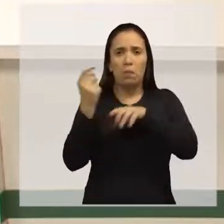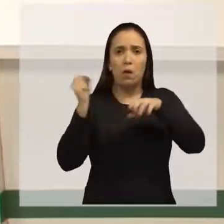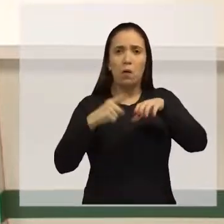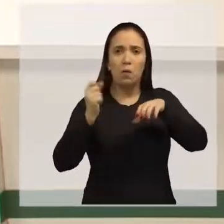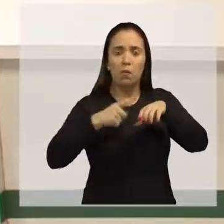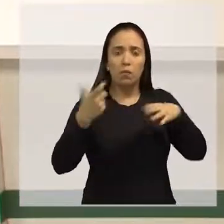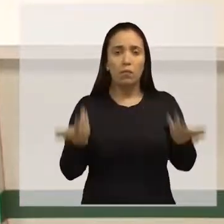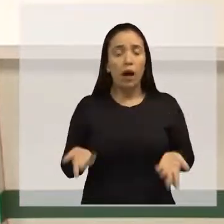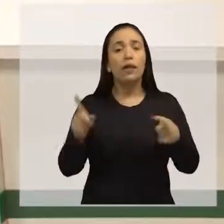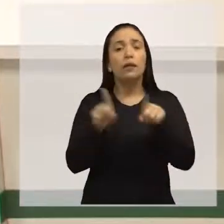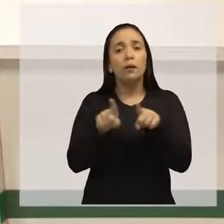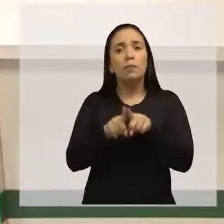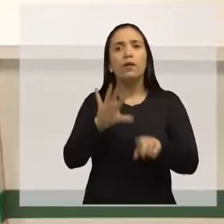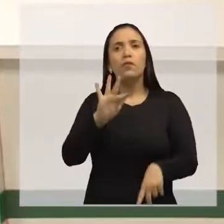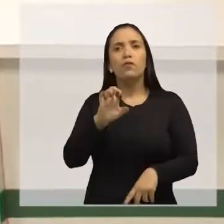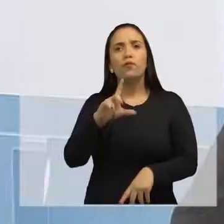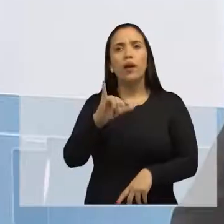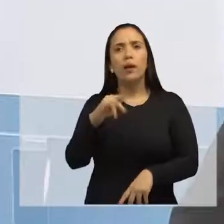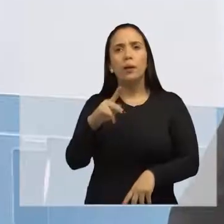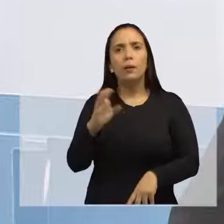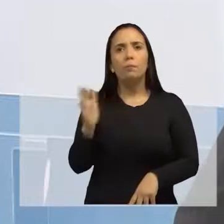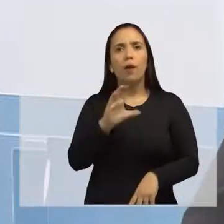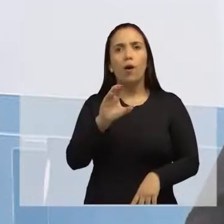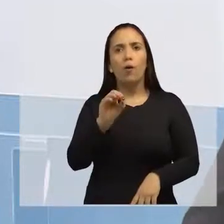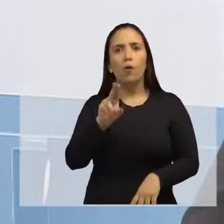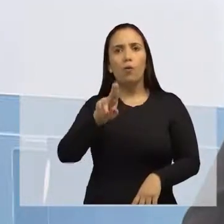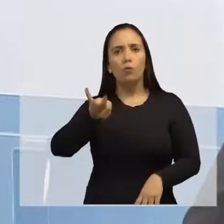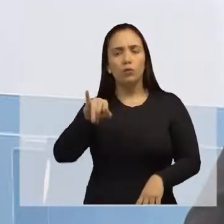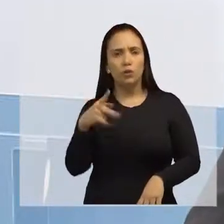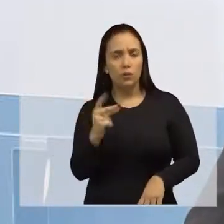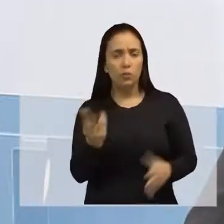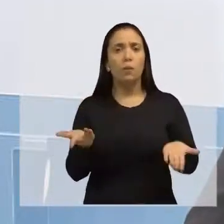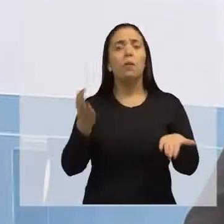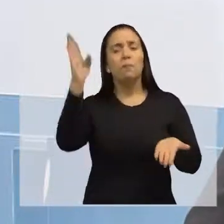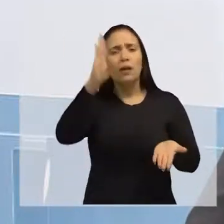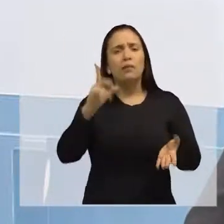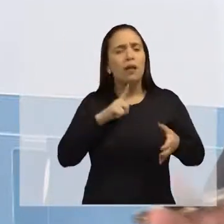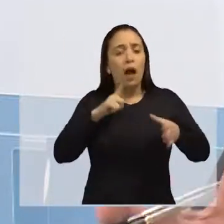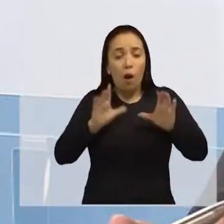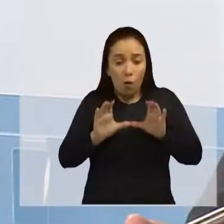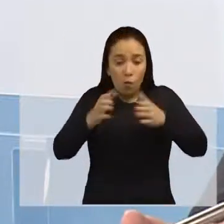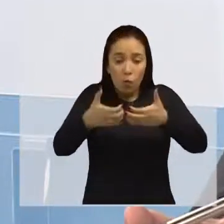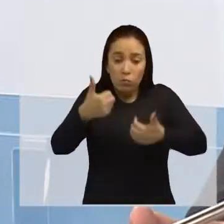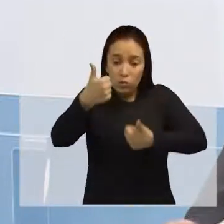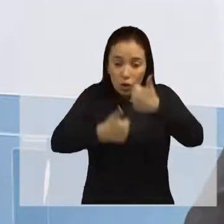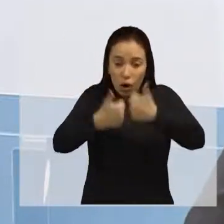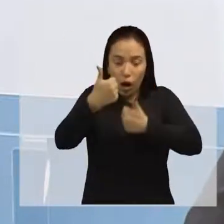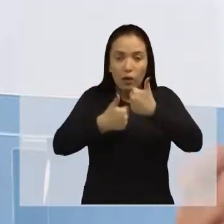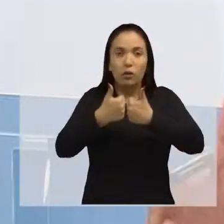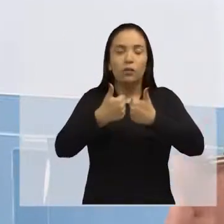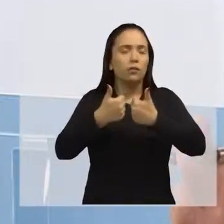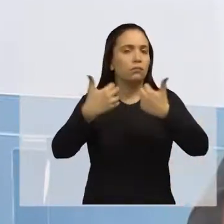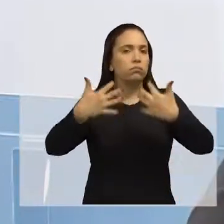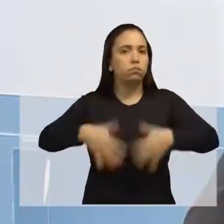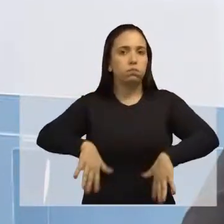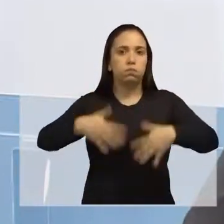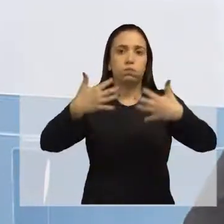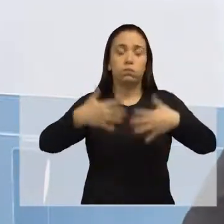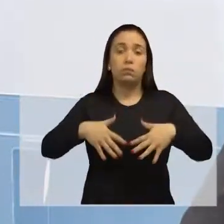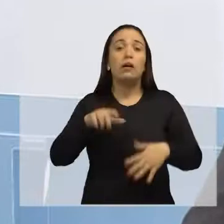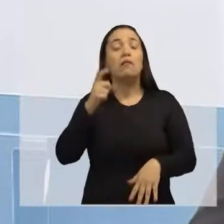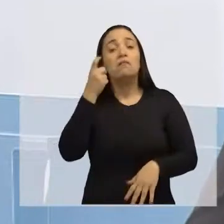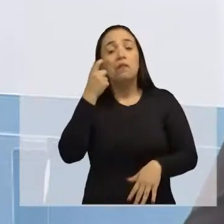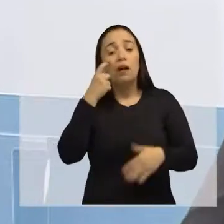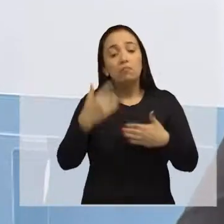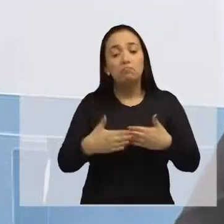jogador espetacular, o William é um jogador espetacular. O Brasil tem um quarteto como nunca teve, né? Interessante. Se isso vai dar certo ou não, só o tempo